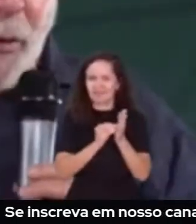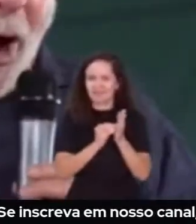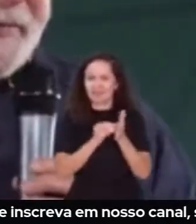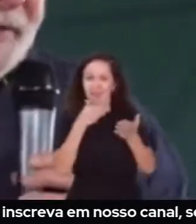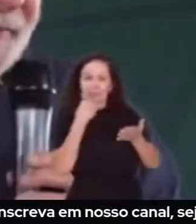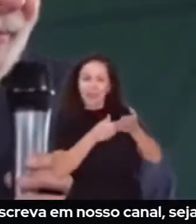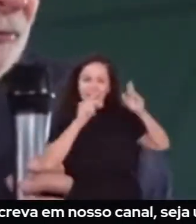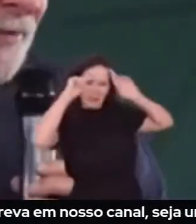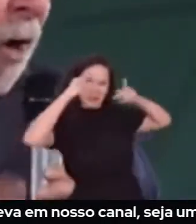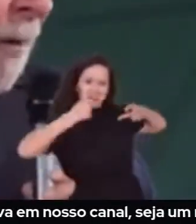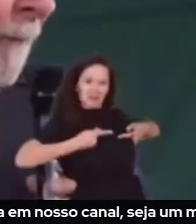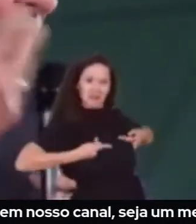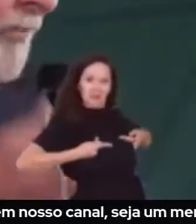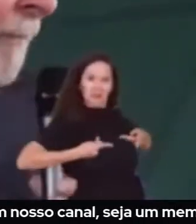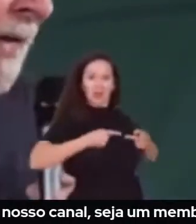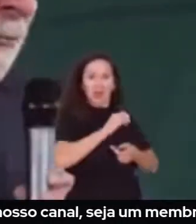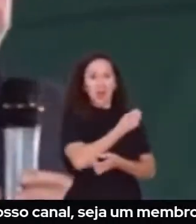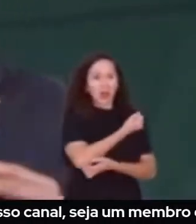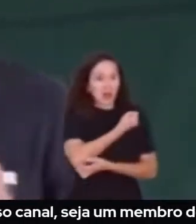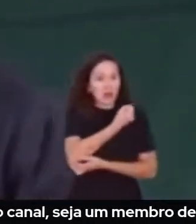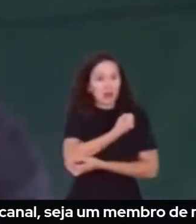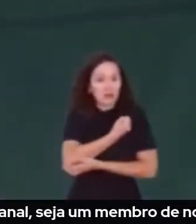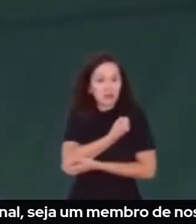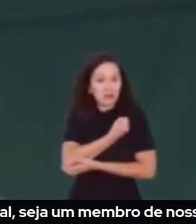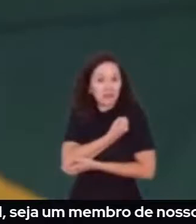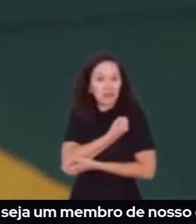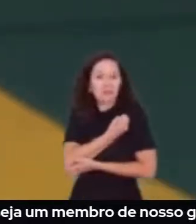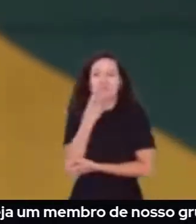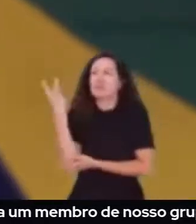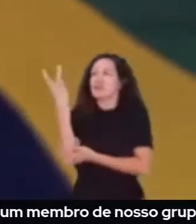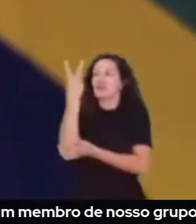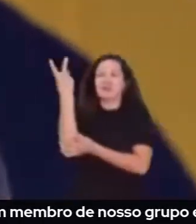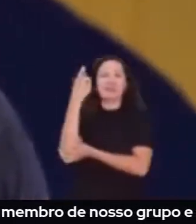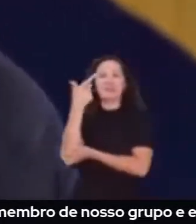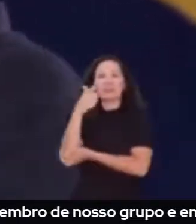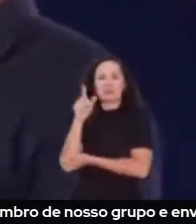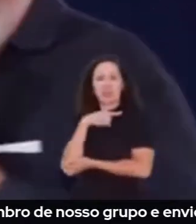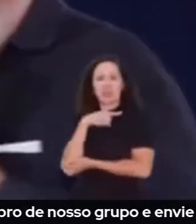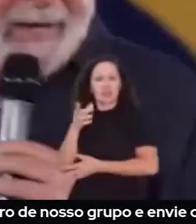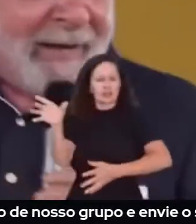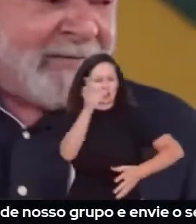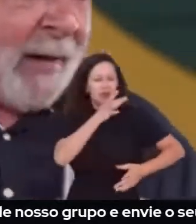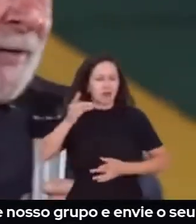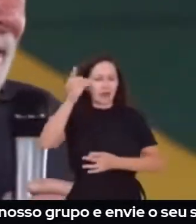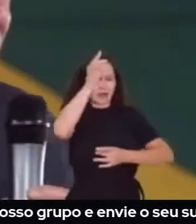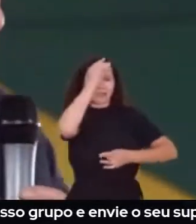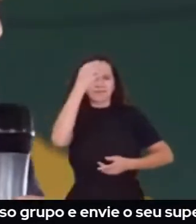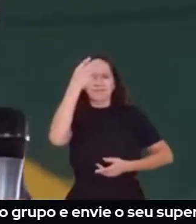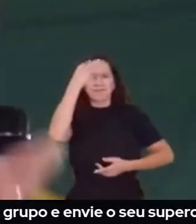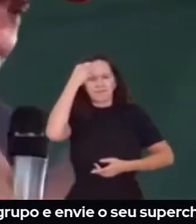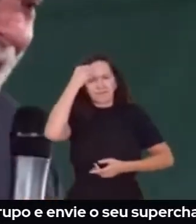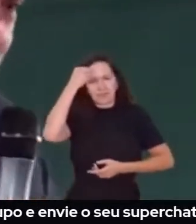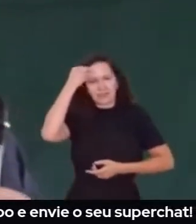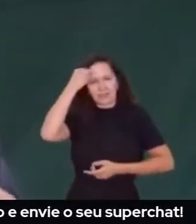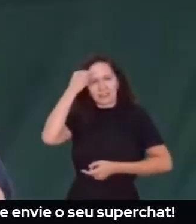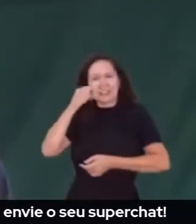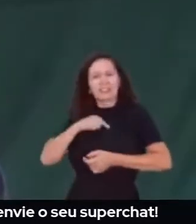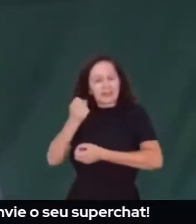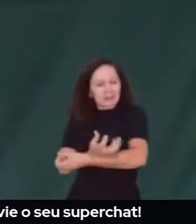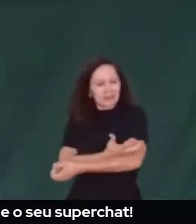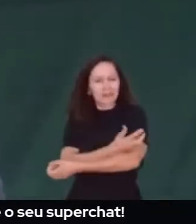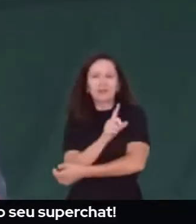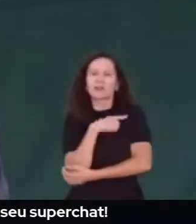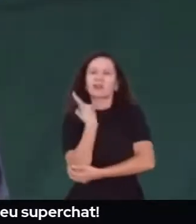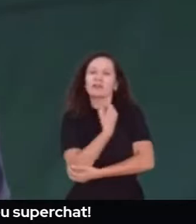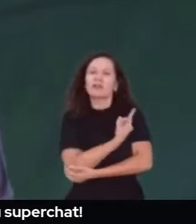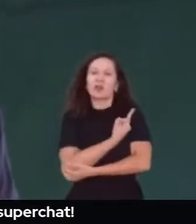sabe, nós que temos alma, pensamento, sentimento, nós que deveríamos ter, sabe, só afeto,